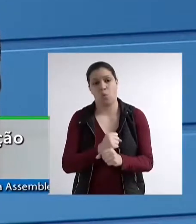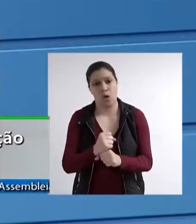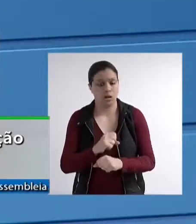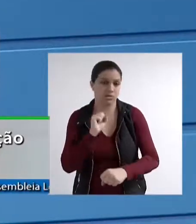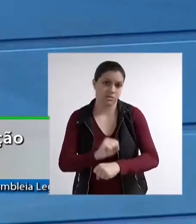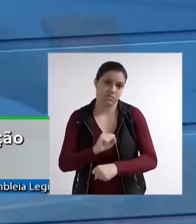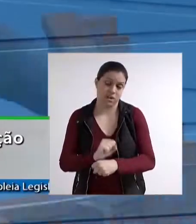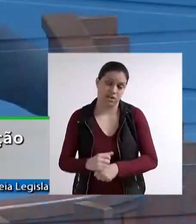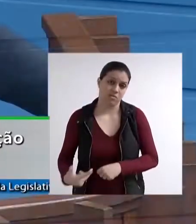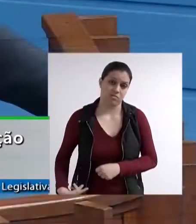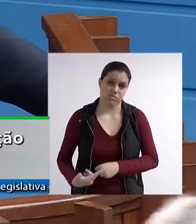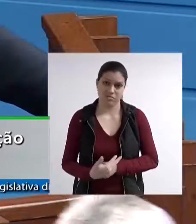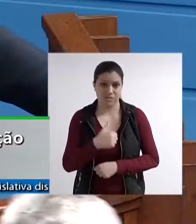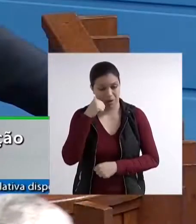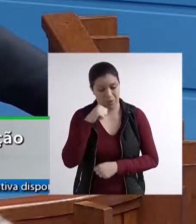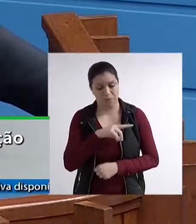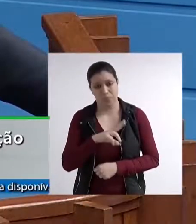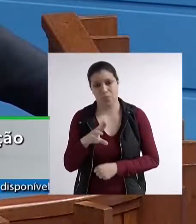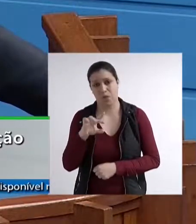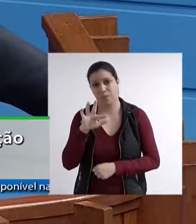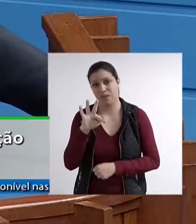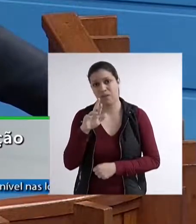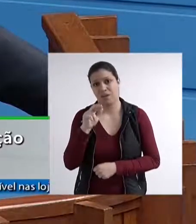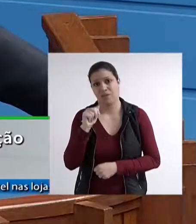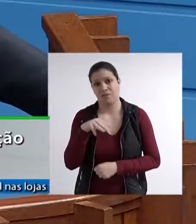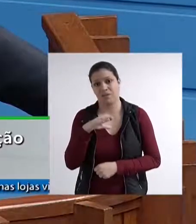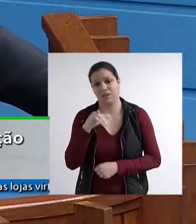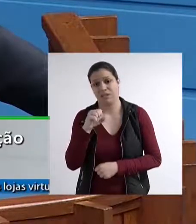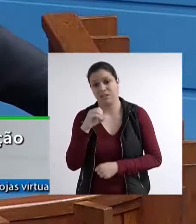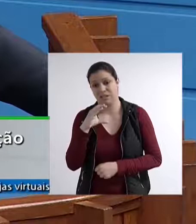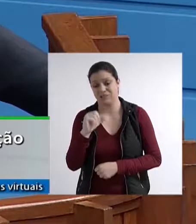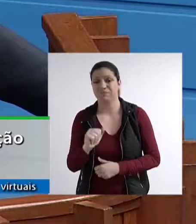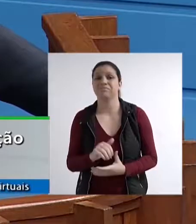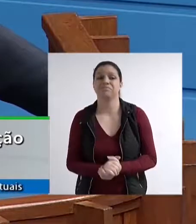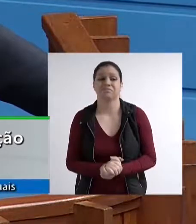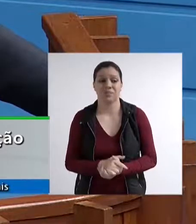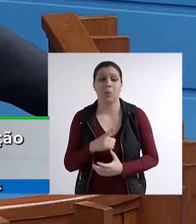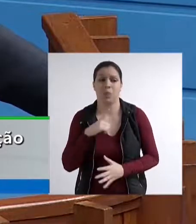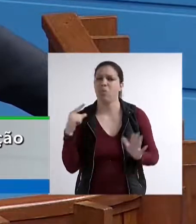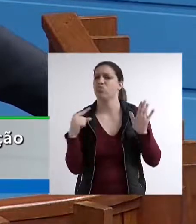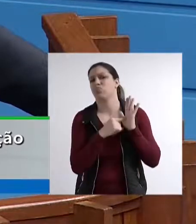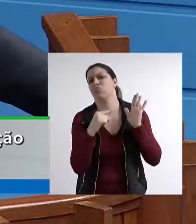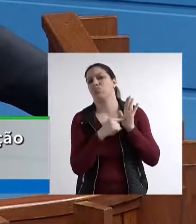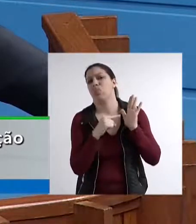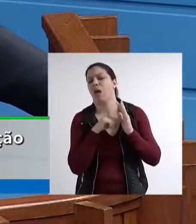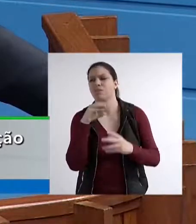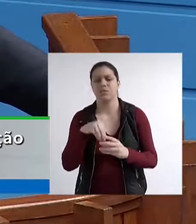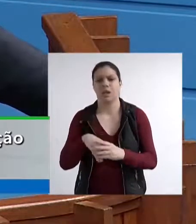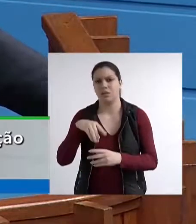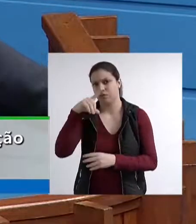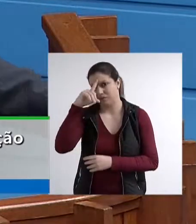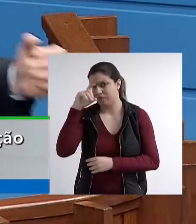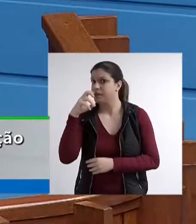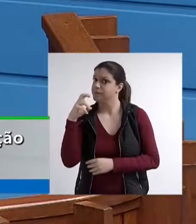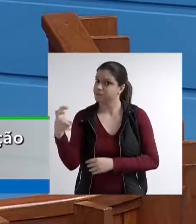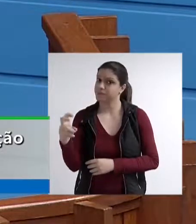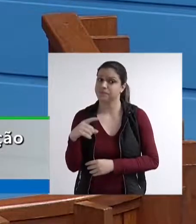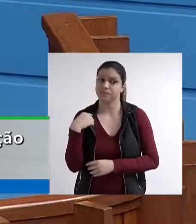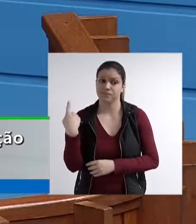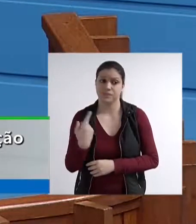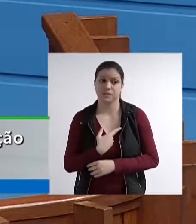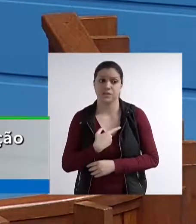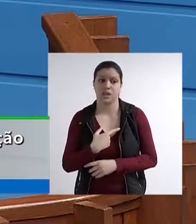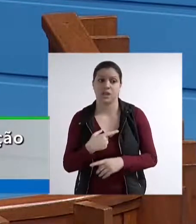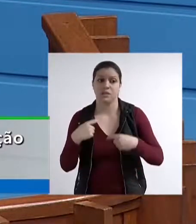aí, Vossa Excelência fala de algumas denúncias que estão tendo internamente. Não estamos nós aqui e não podemos cometer o pecado do